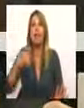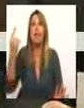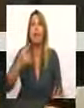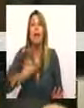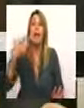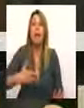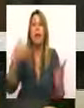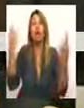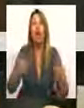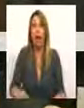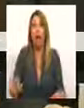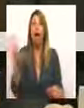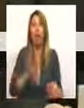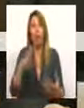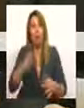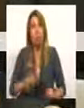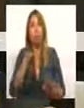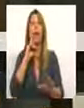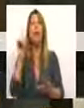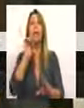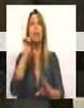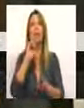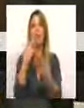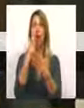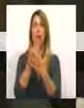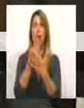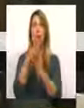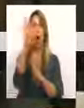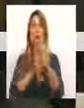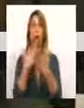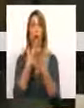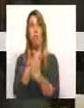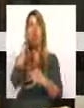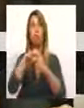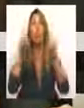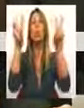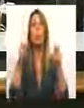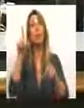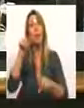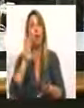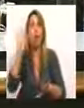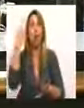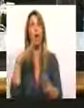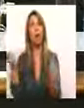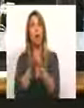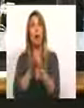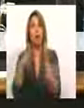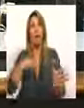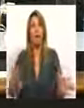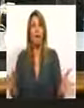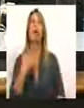nos currículos escolares possa ser introduzida este tema e também na obtenção da carta de condução muito obrigado obrigado a